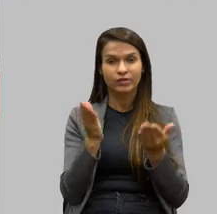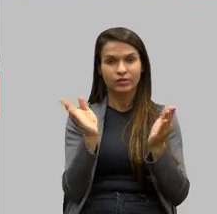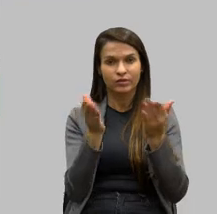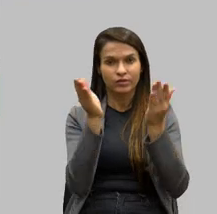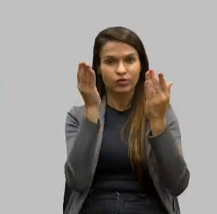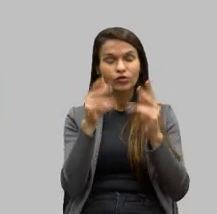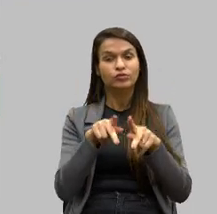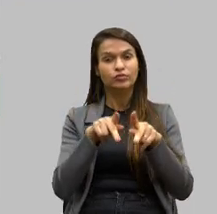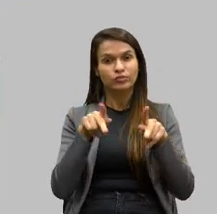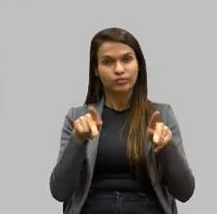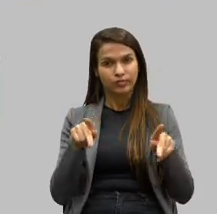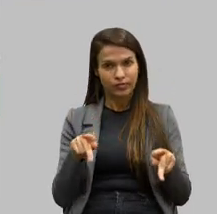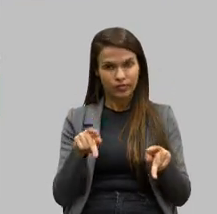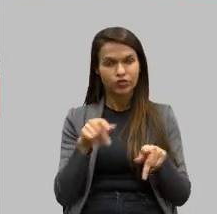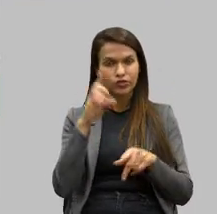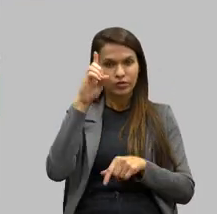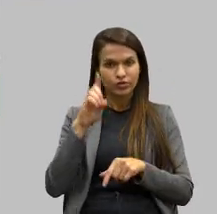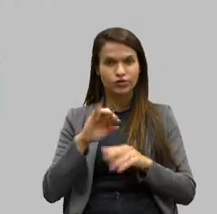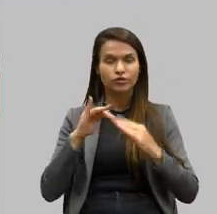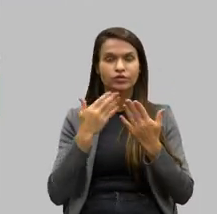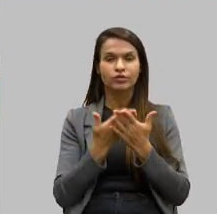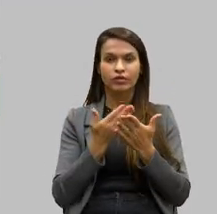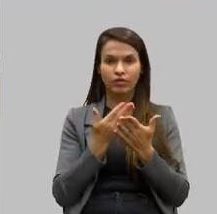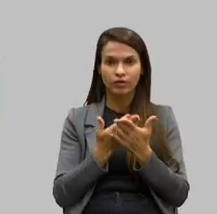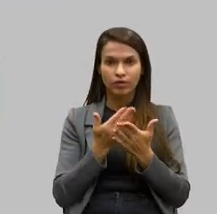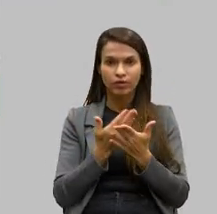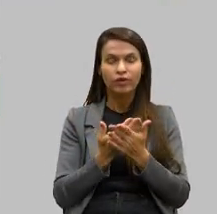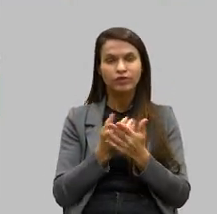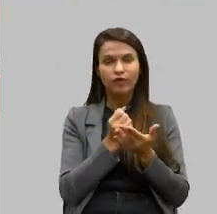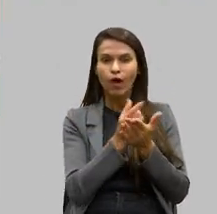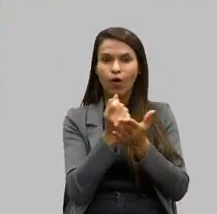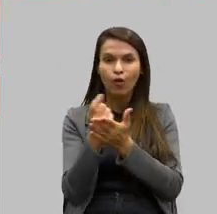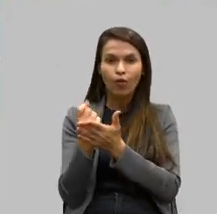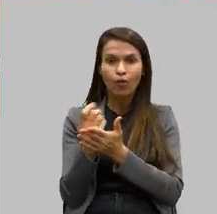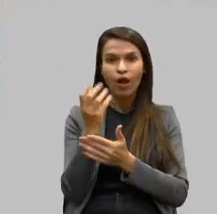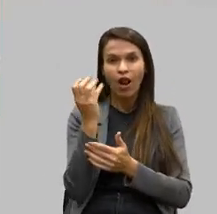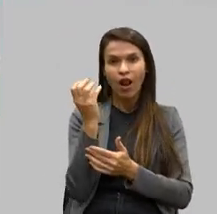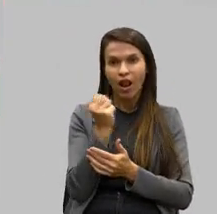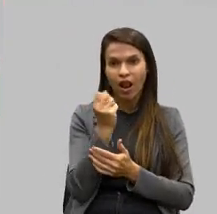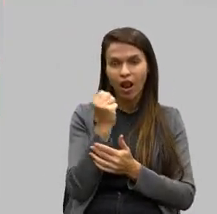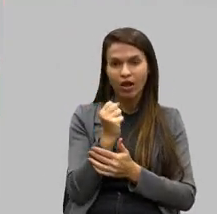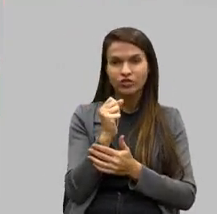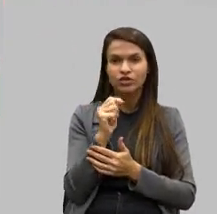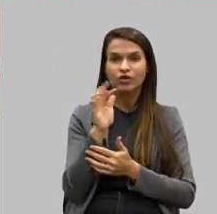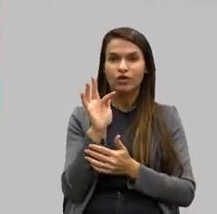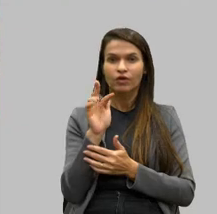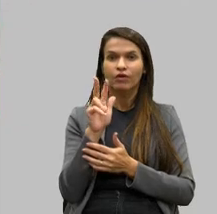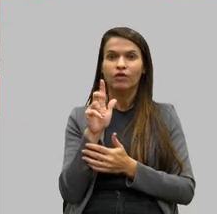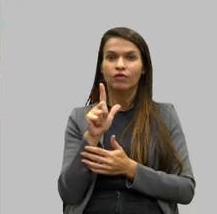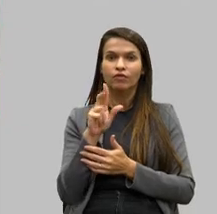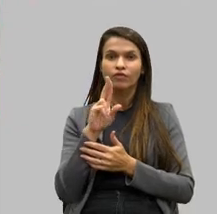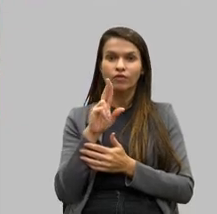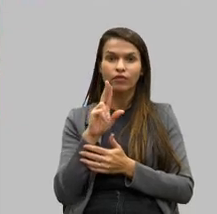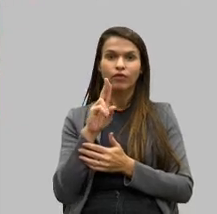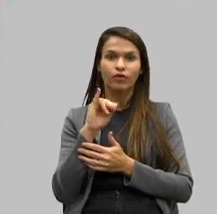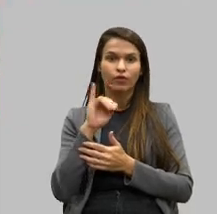nossos diretores de escolas façam a compra do leite fluido, o leite fluido das nossas